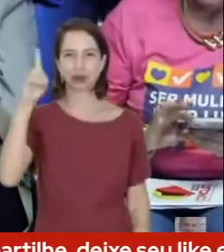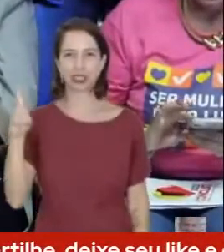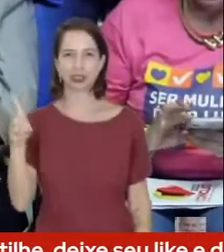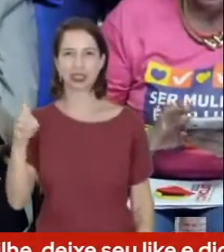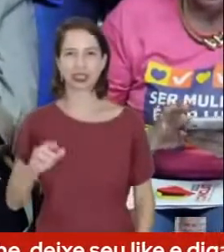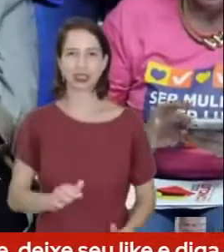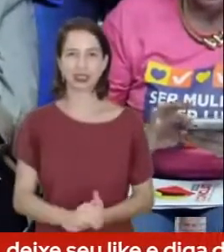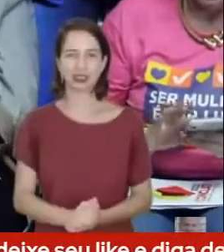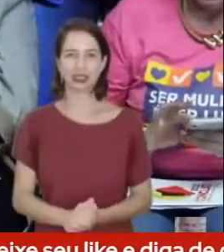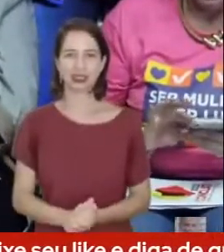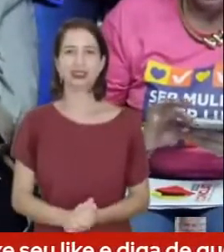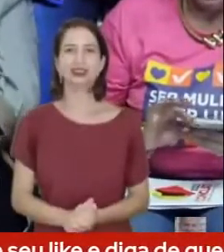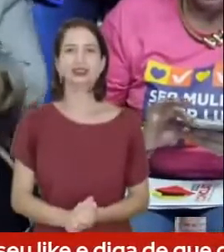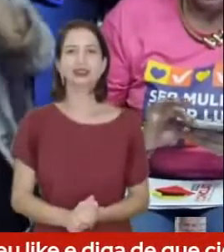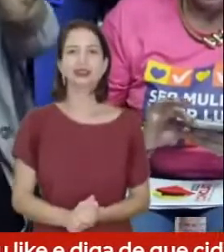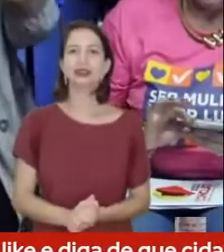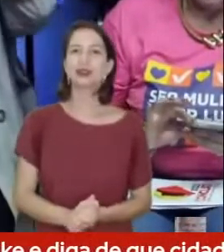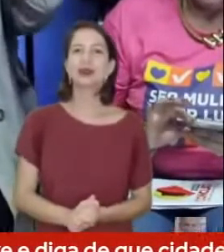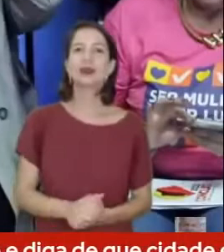Cadê as mulheres?